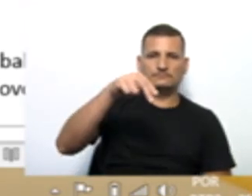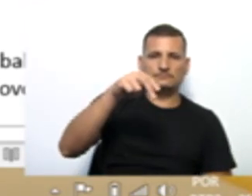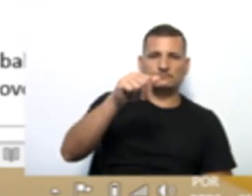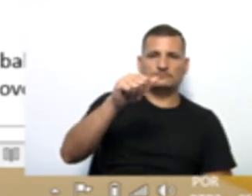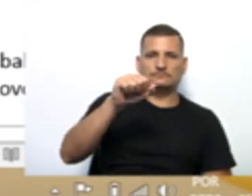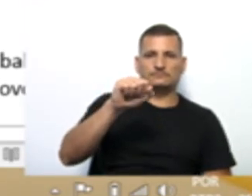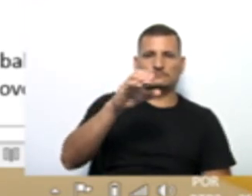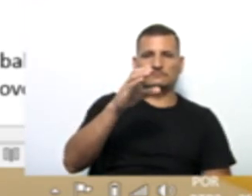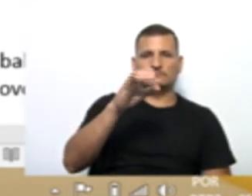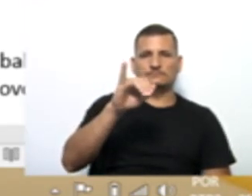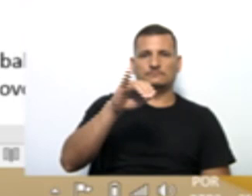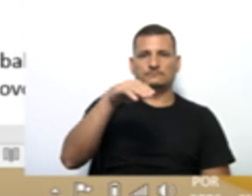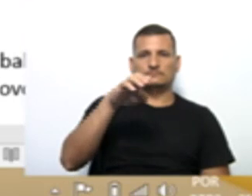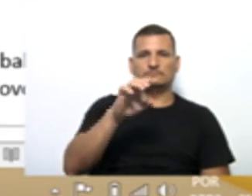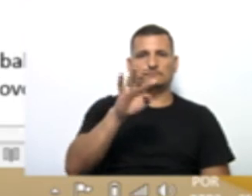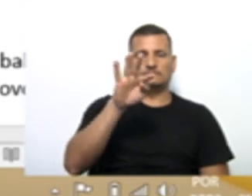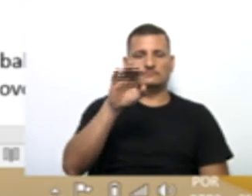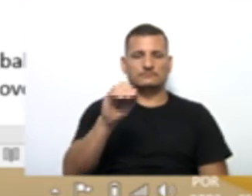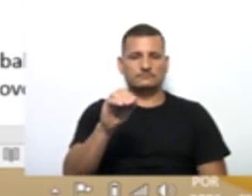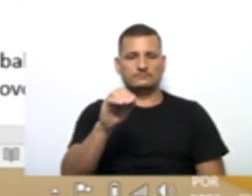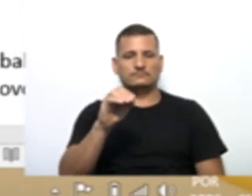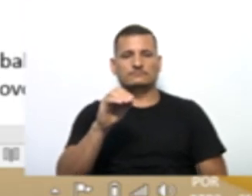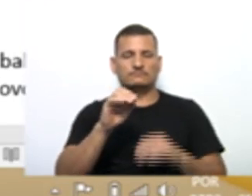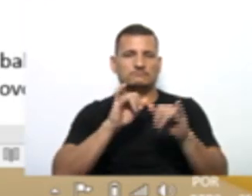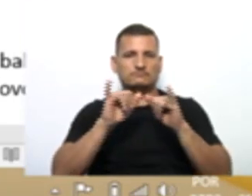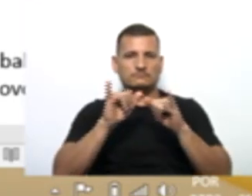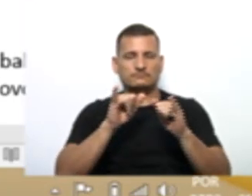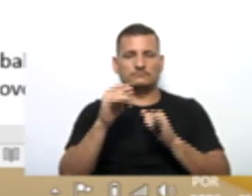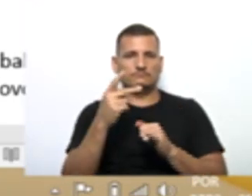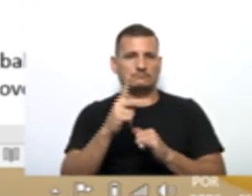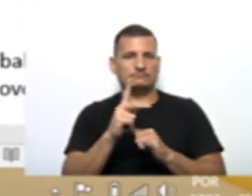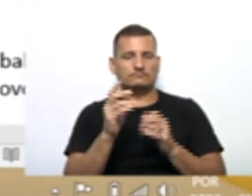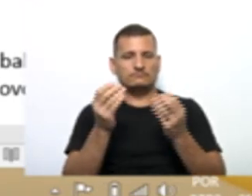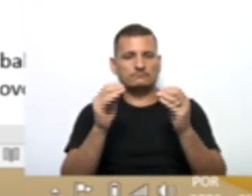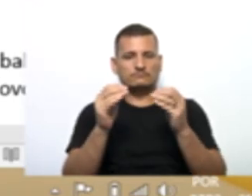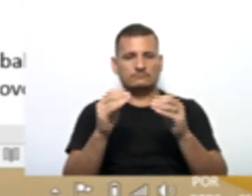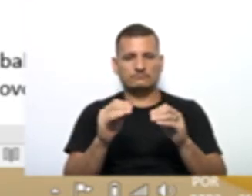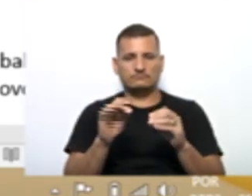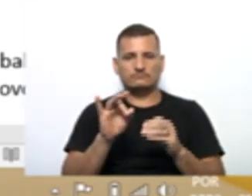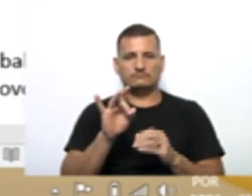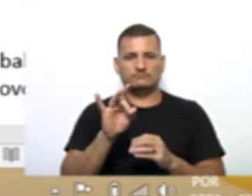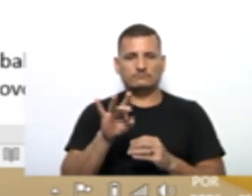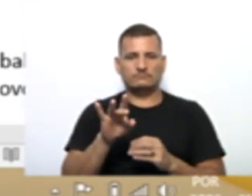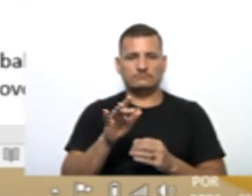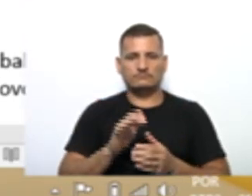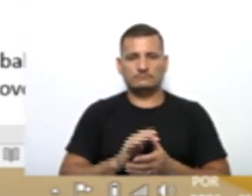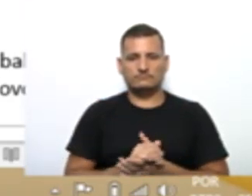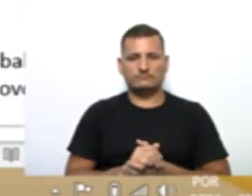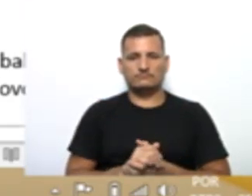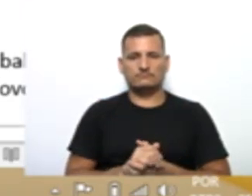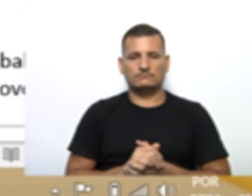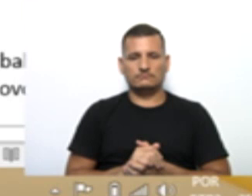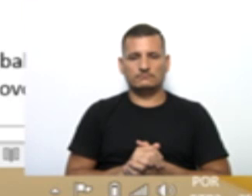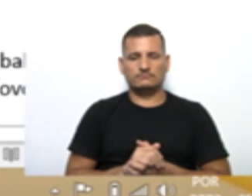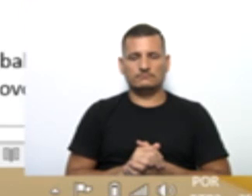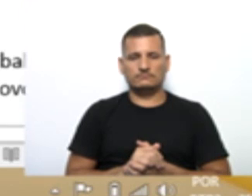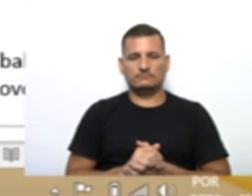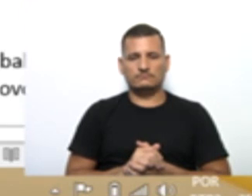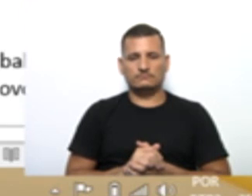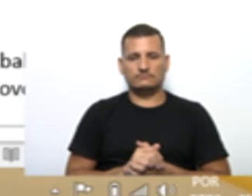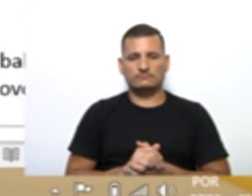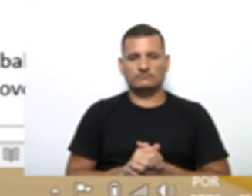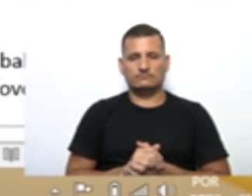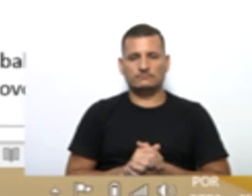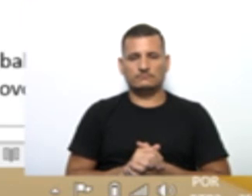colocando ele na conversa, eu só trouxe as informações dele, então eu vou colocar esse nome dele todo em caixa alta,